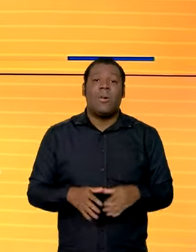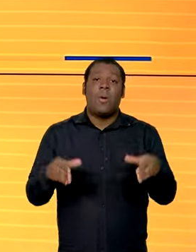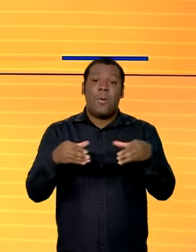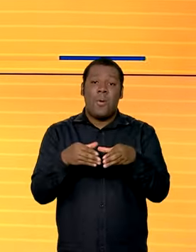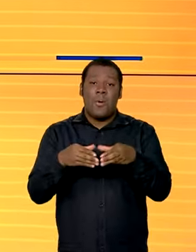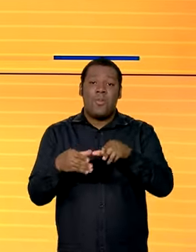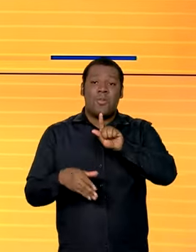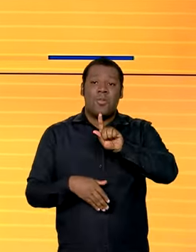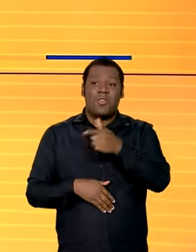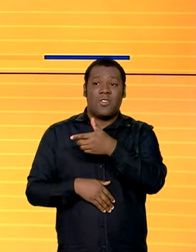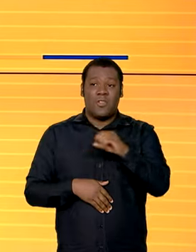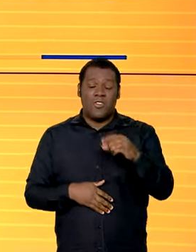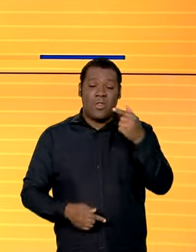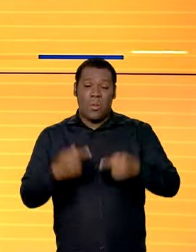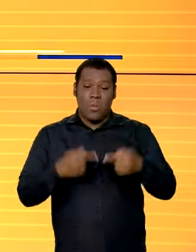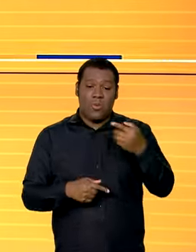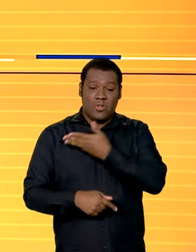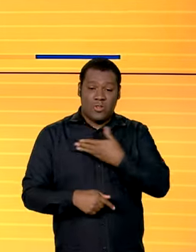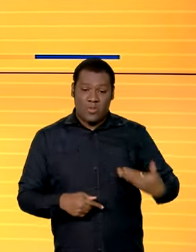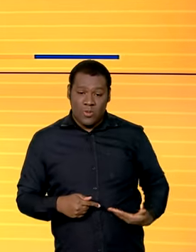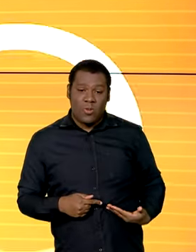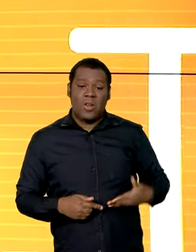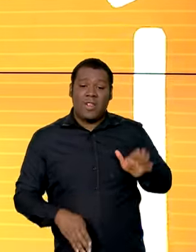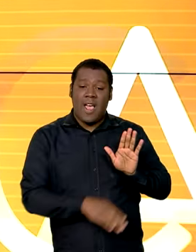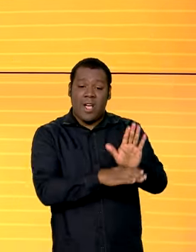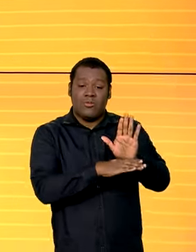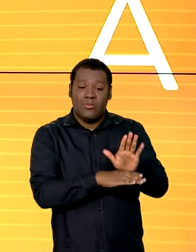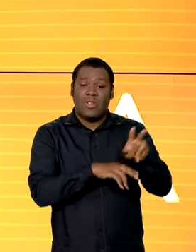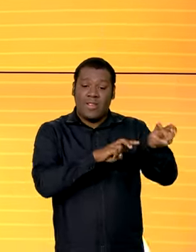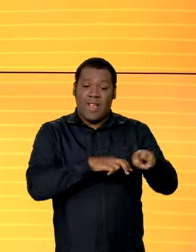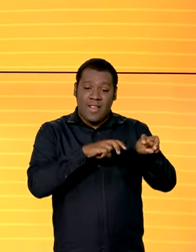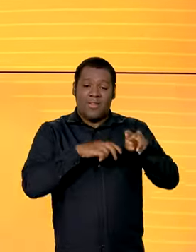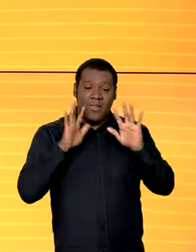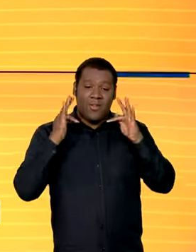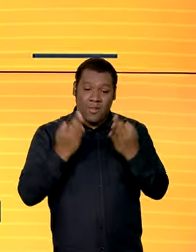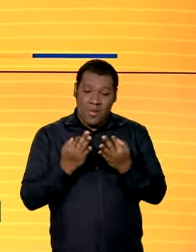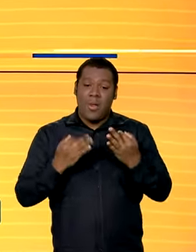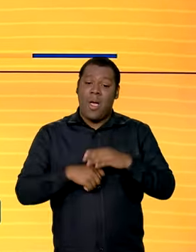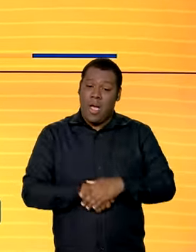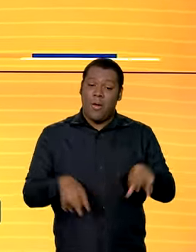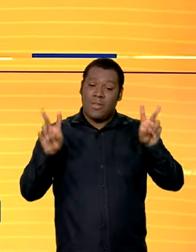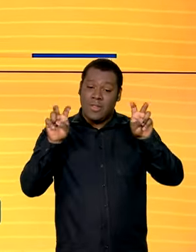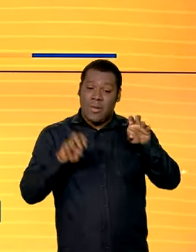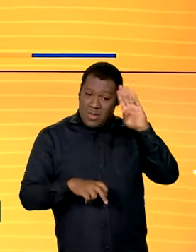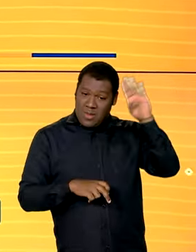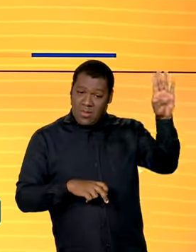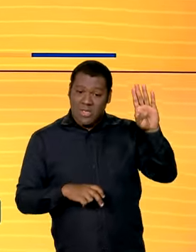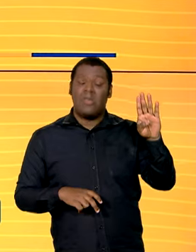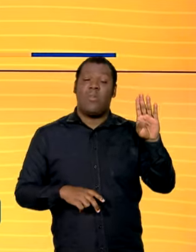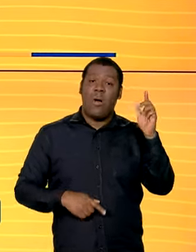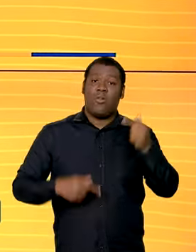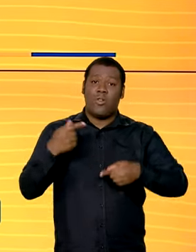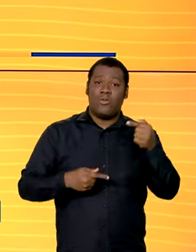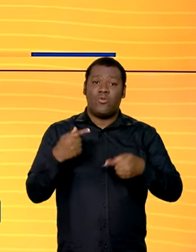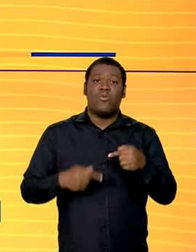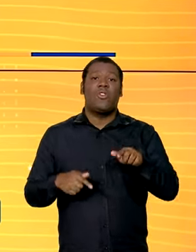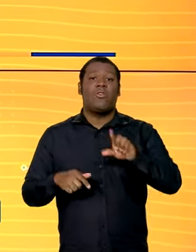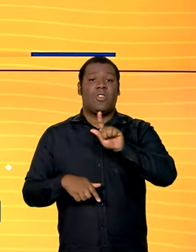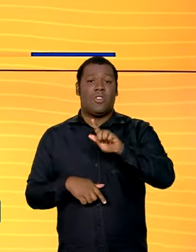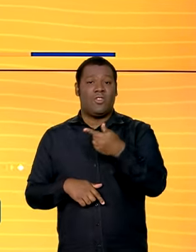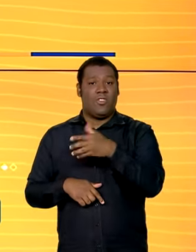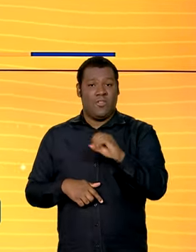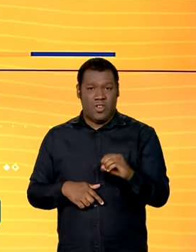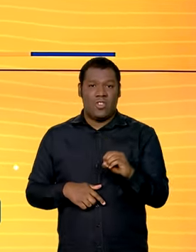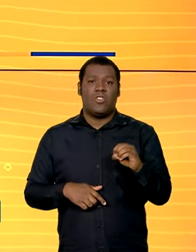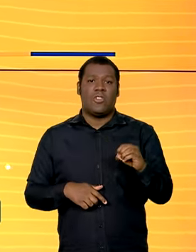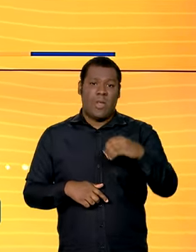G20, as políticas públicas para a agricultura familiar foram um destaque na reunião de trabalho do grupo. As metas do Brasil, à